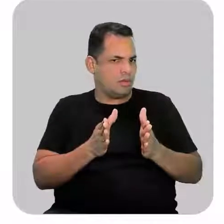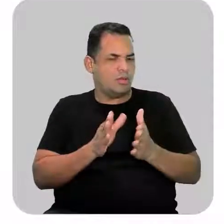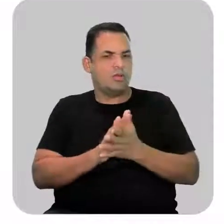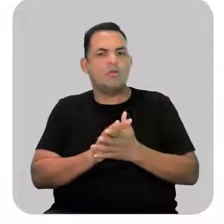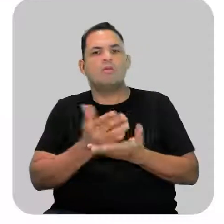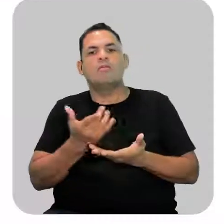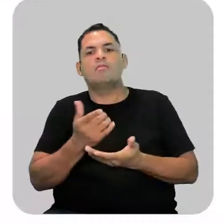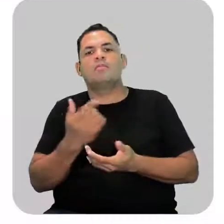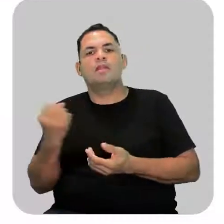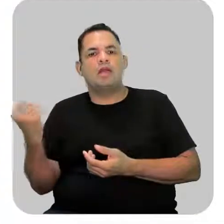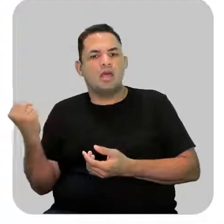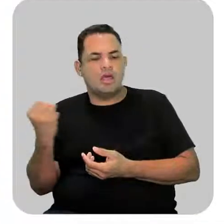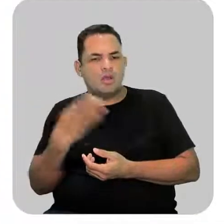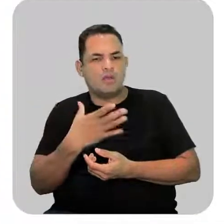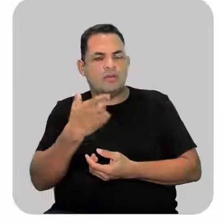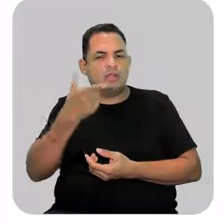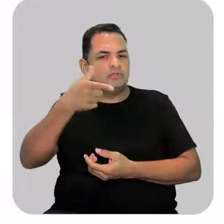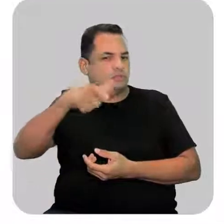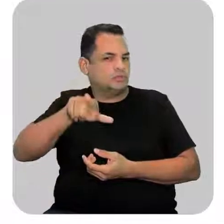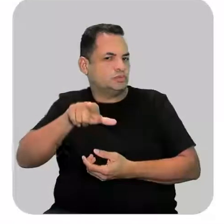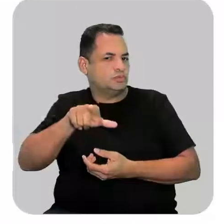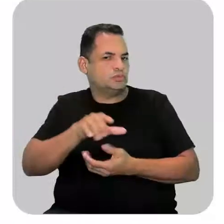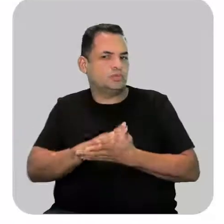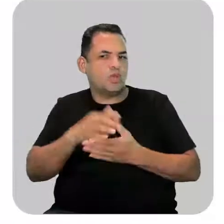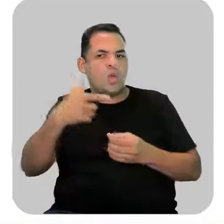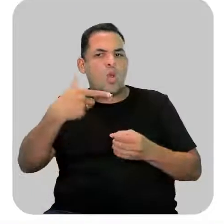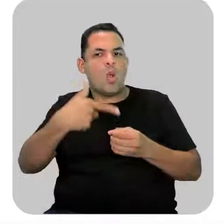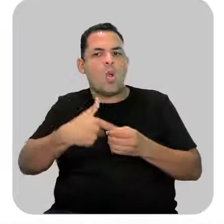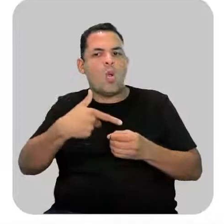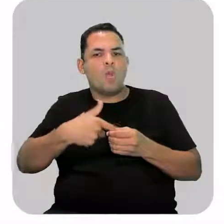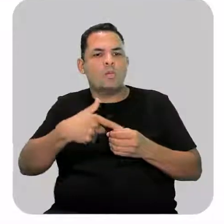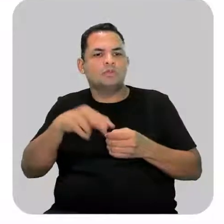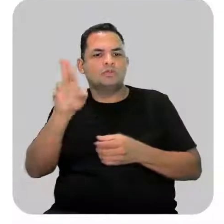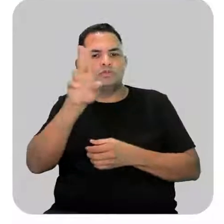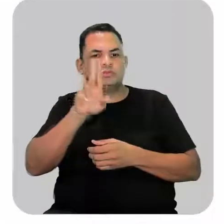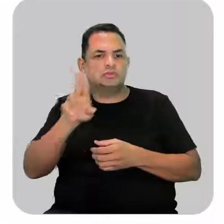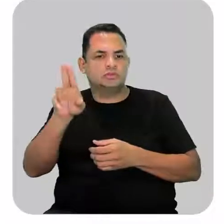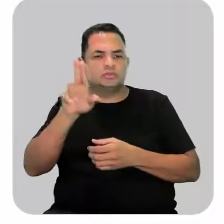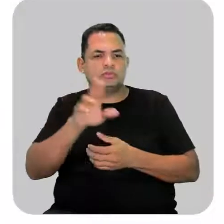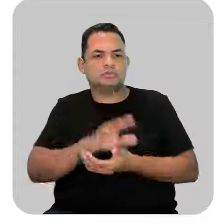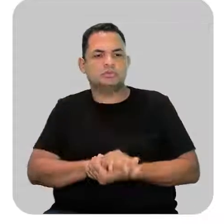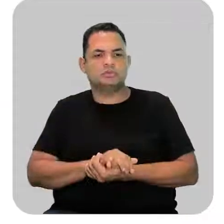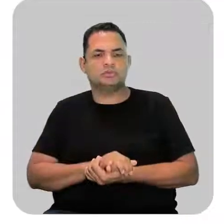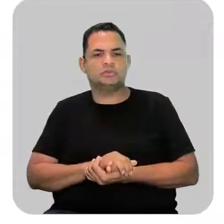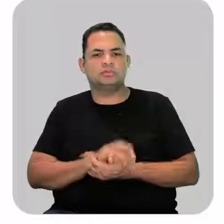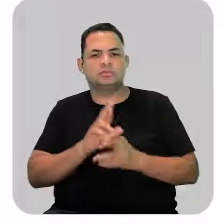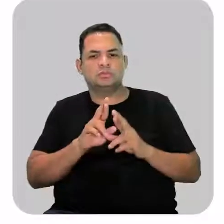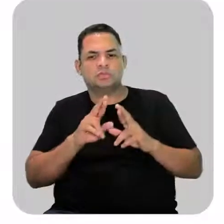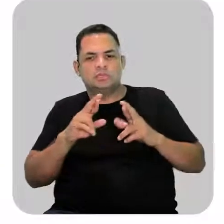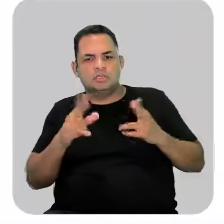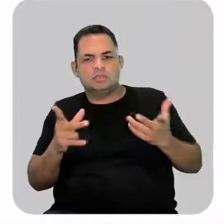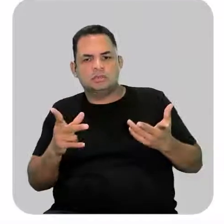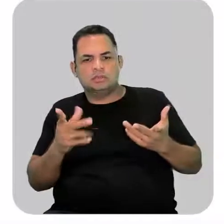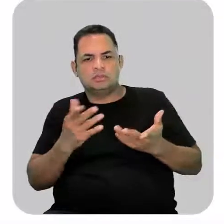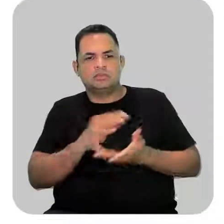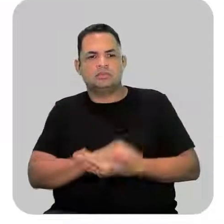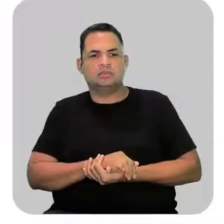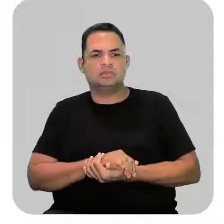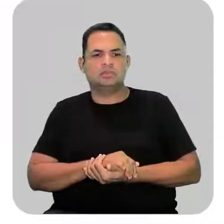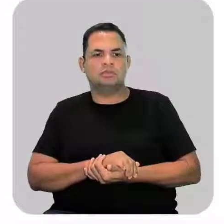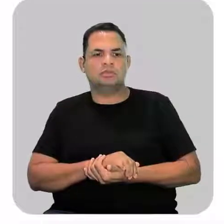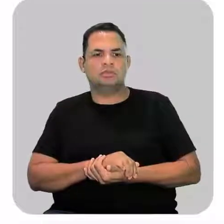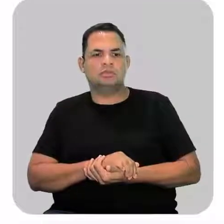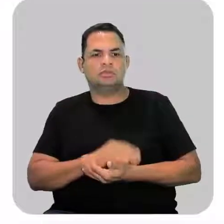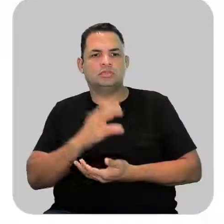combustível utilizado. Tempo muito maior no caso do álcool. Vocês acham que eles são diferenciados por isso?